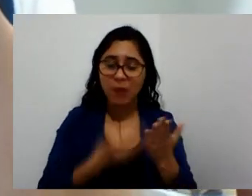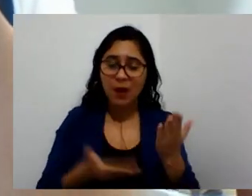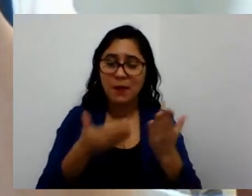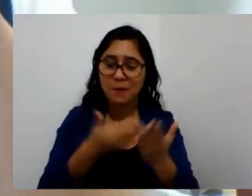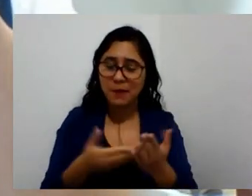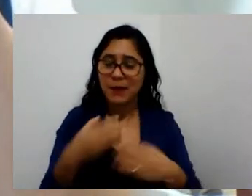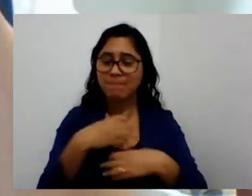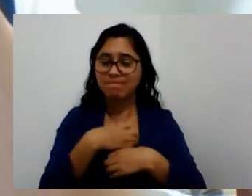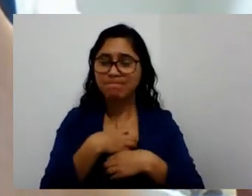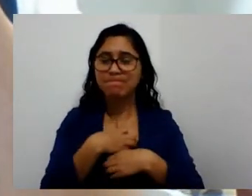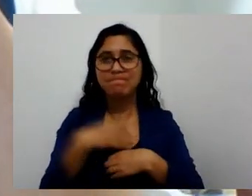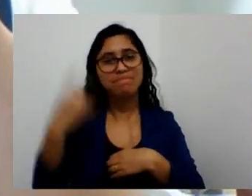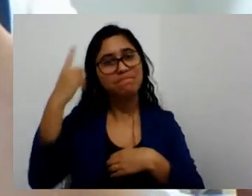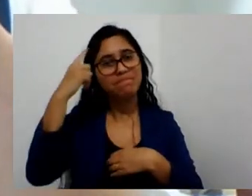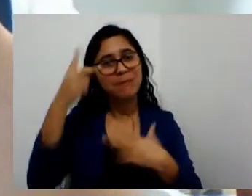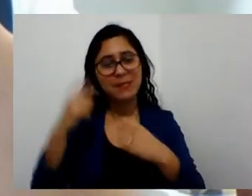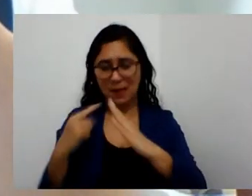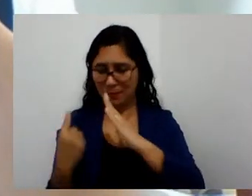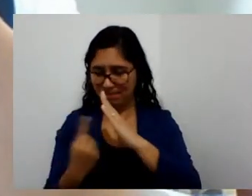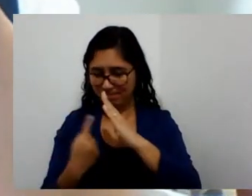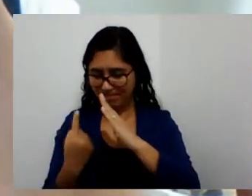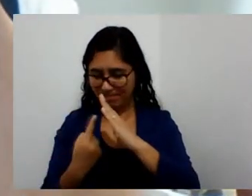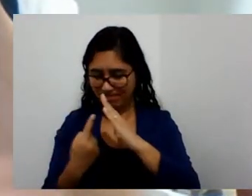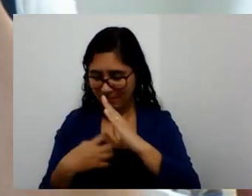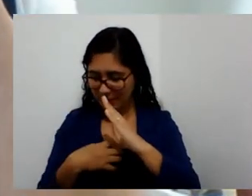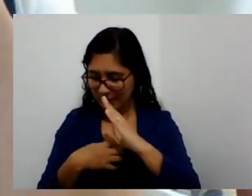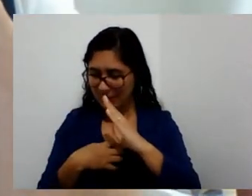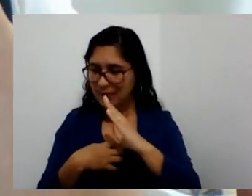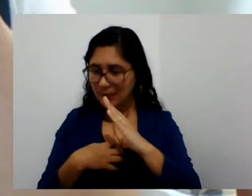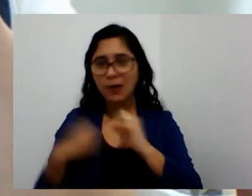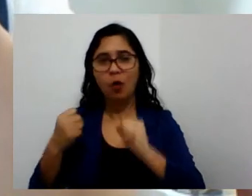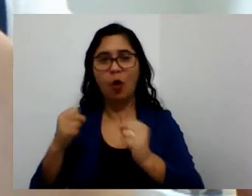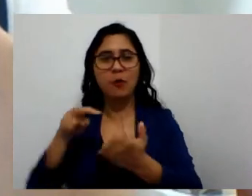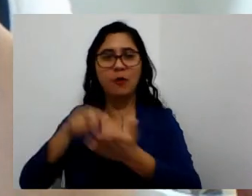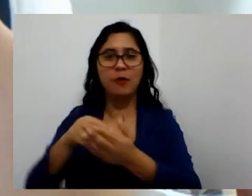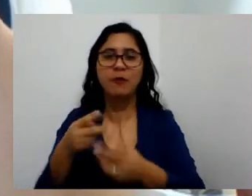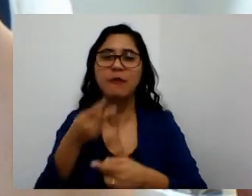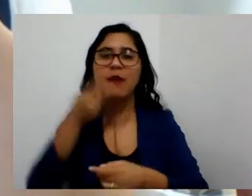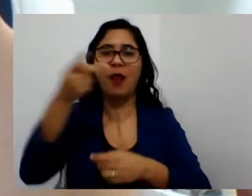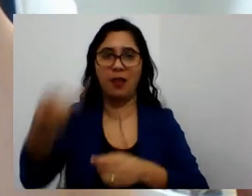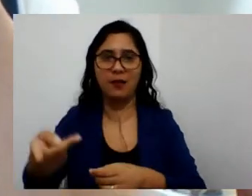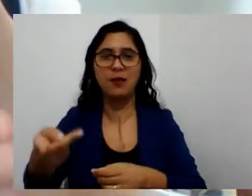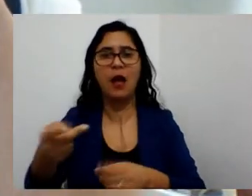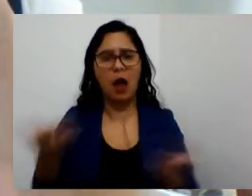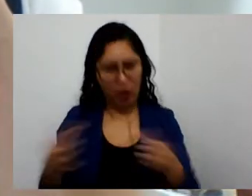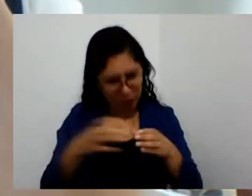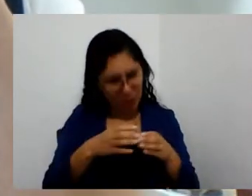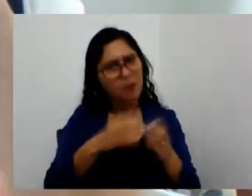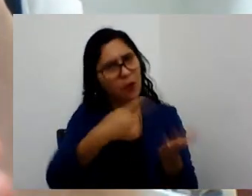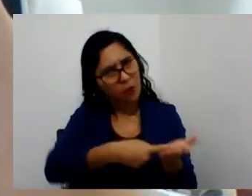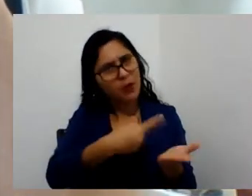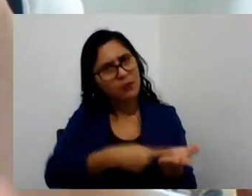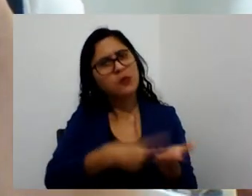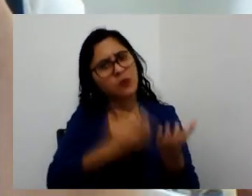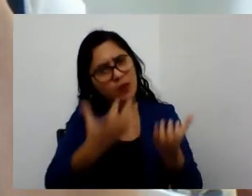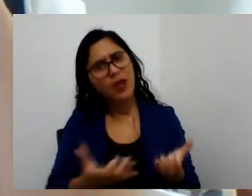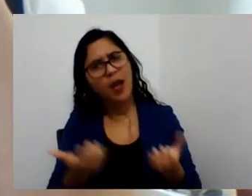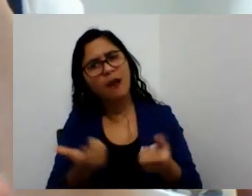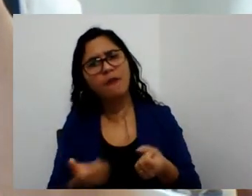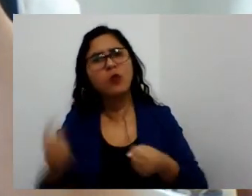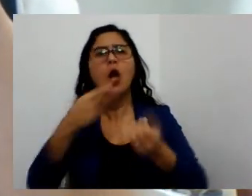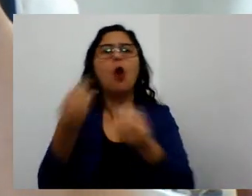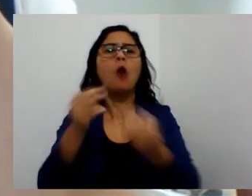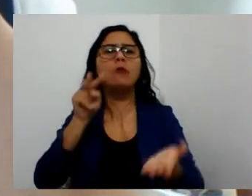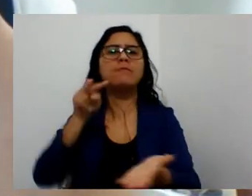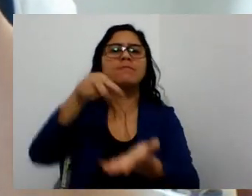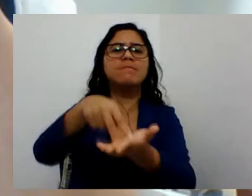no isolamento o corte da sua voz. Essa chapa tem um compromisso de resgatar o lugar de fala